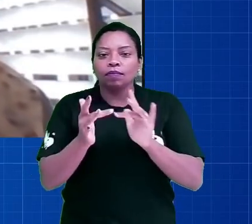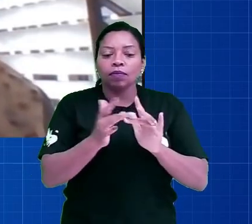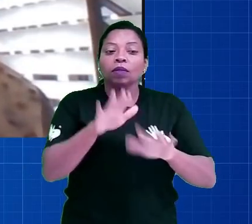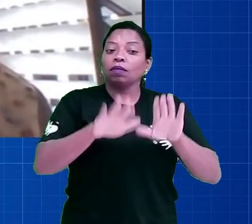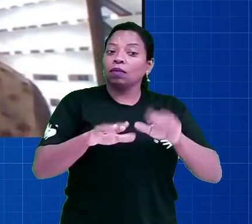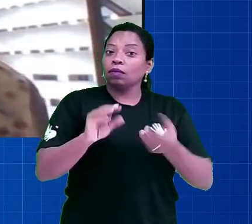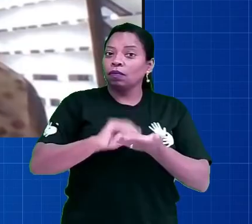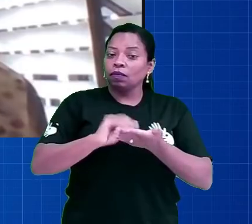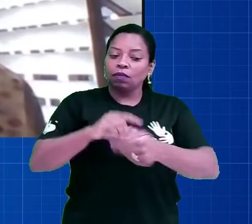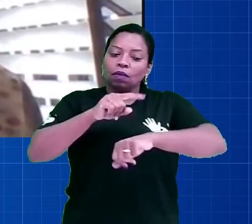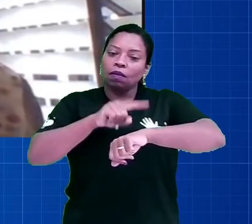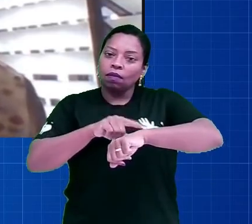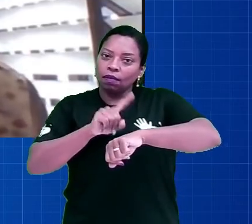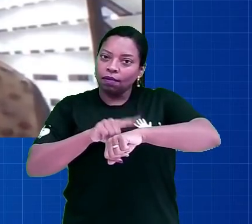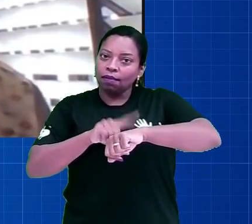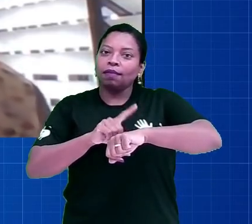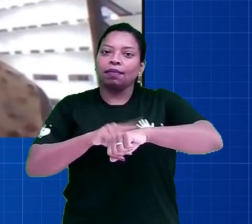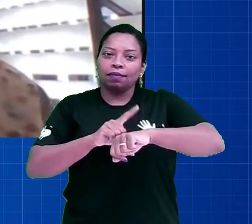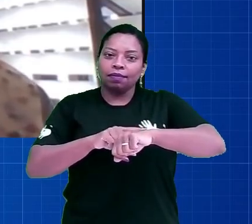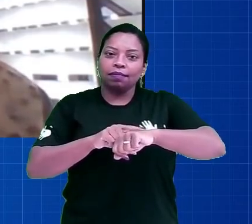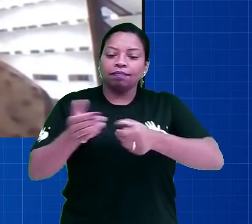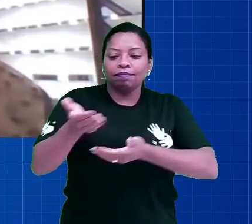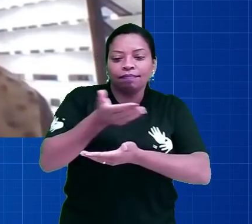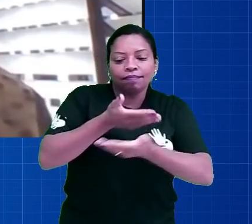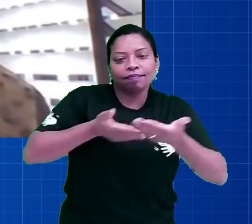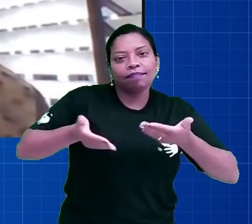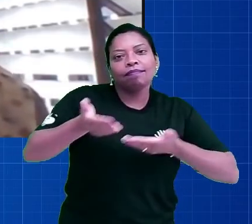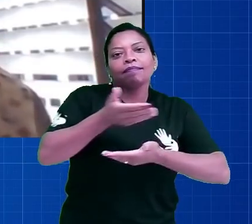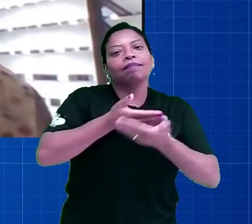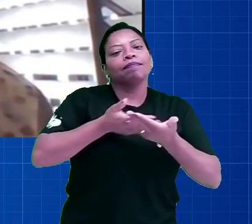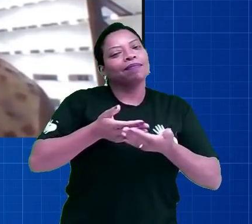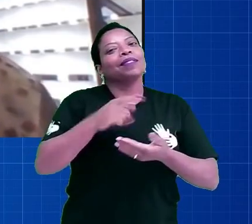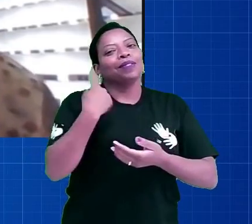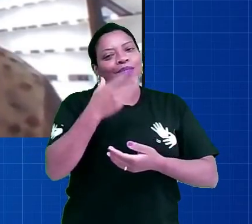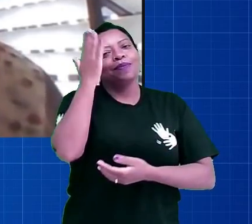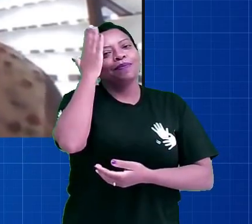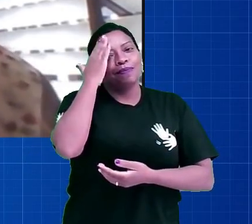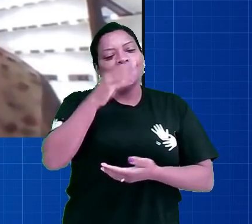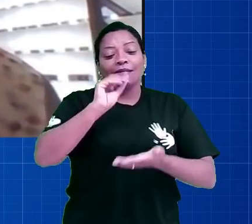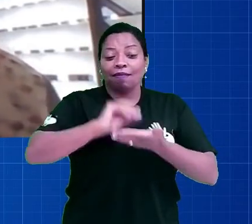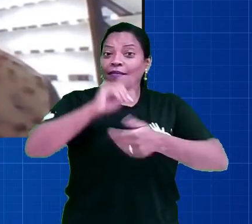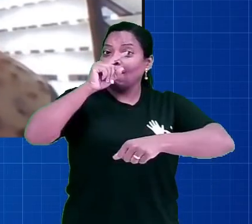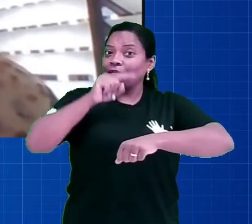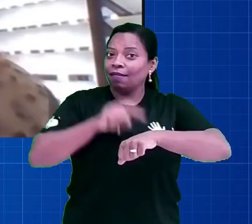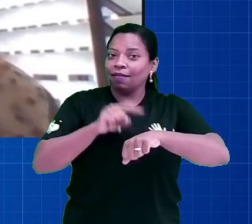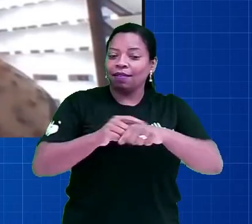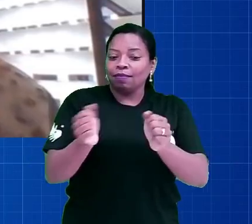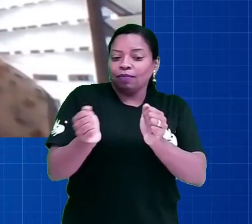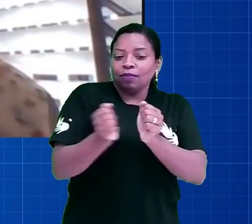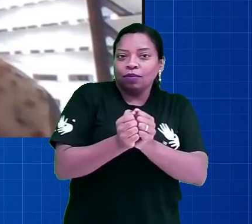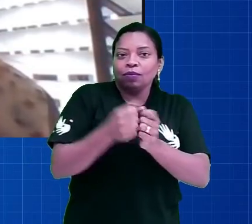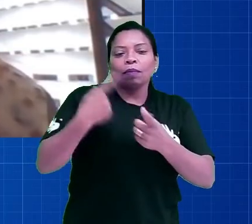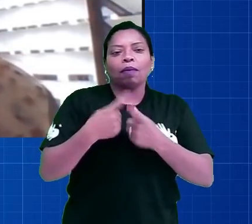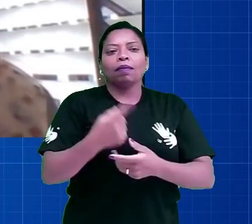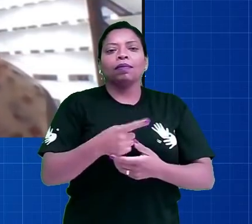porque muitas vezes não há tempo para isso, a gente vai falar daqui a pouco, né? Falta tempo. A gente sabe que é uma das coisas que mais